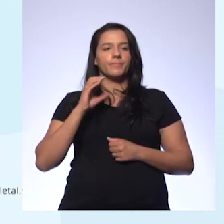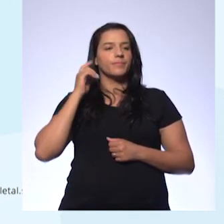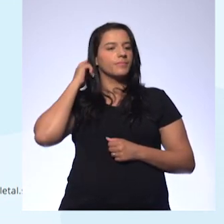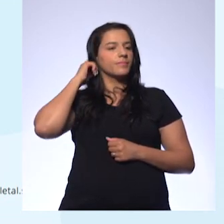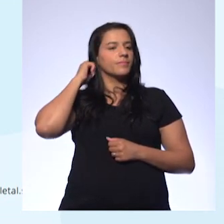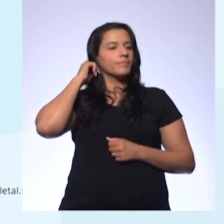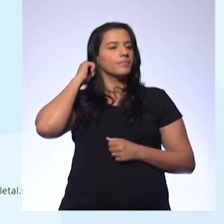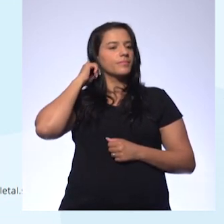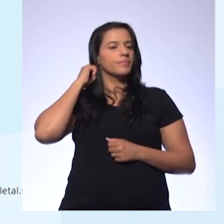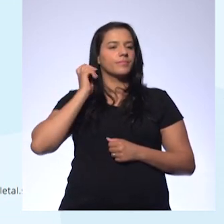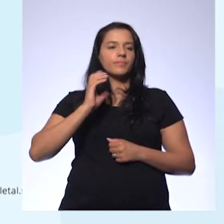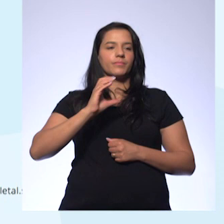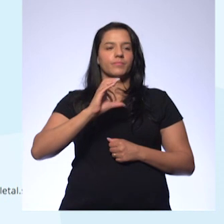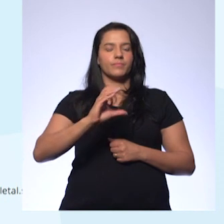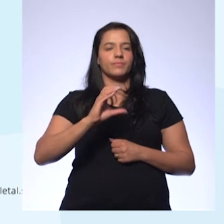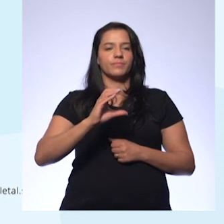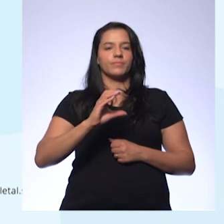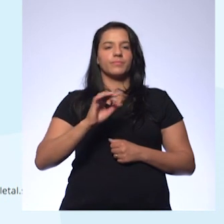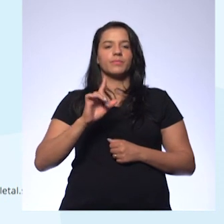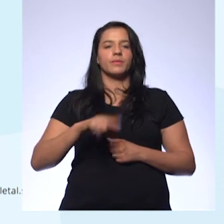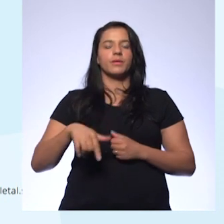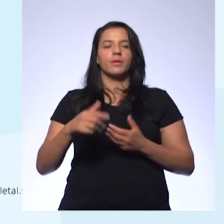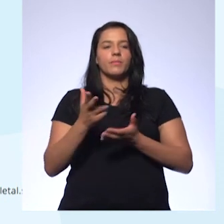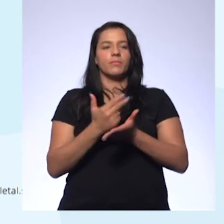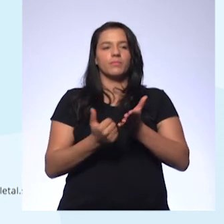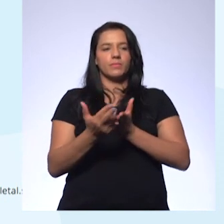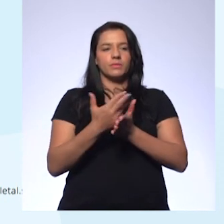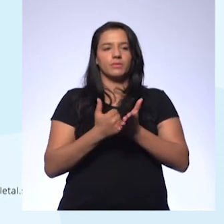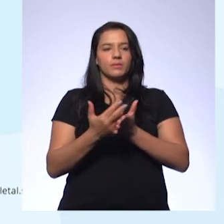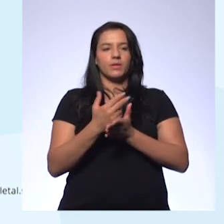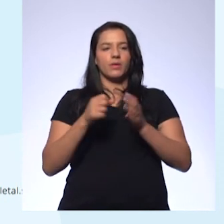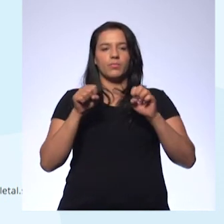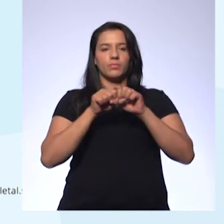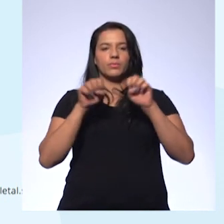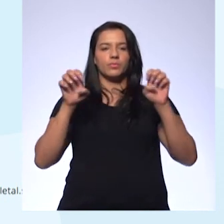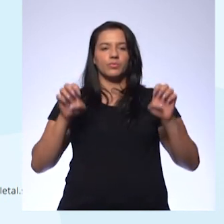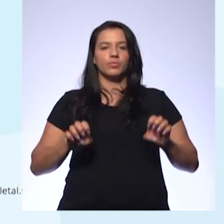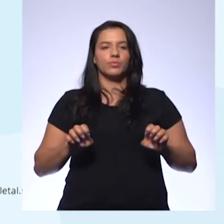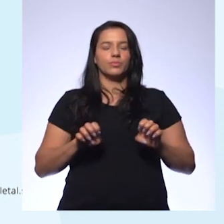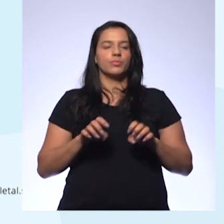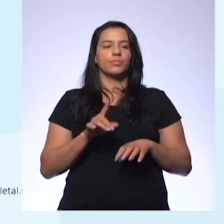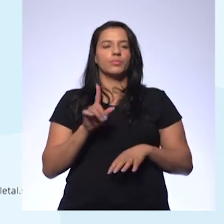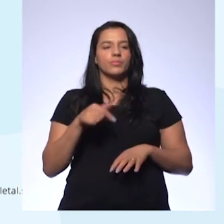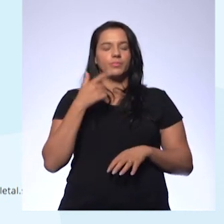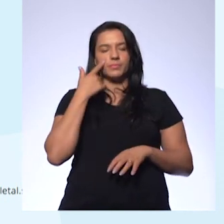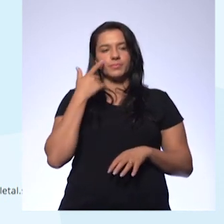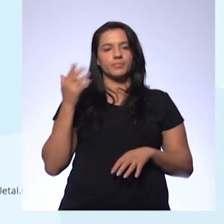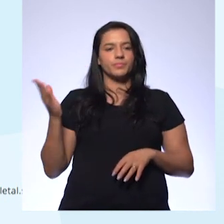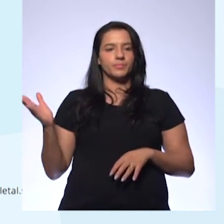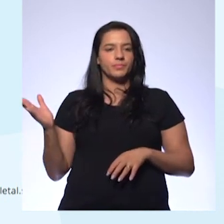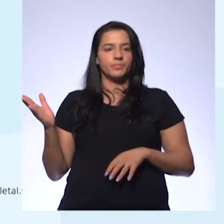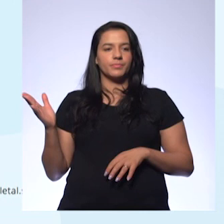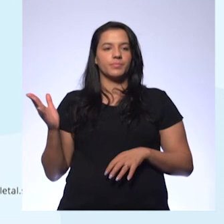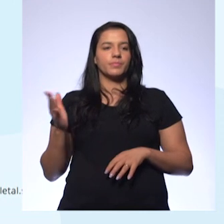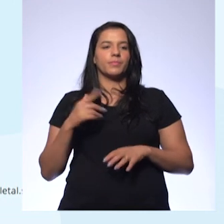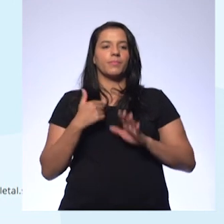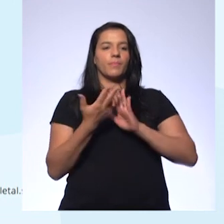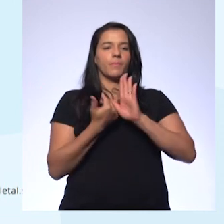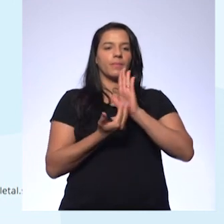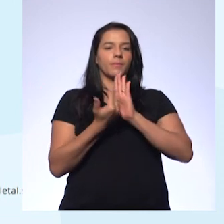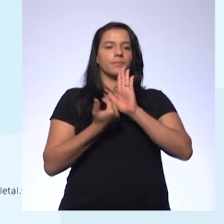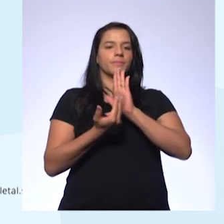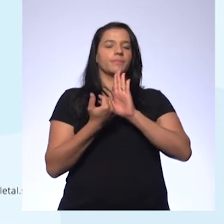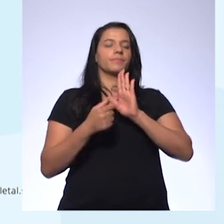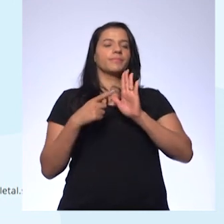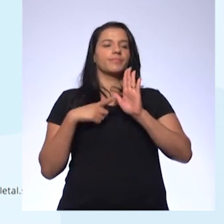gente desenhar uma fórmula, né, estrutural desses compostos. Então, nós colocamos aqui as possíveis fórmulas